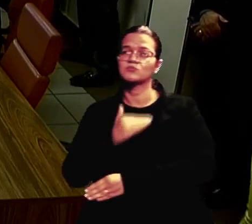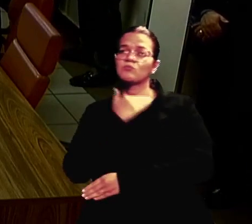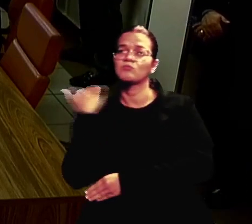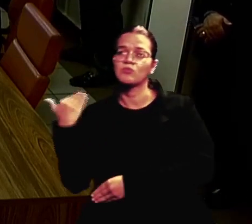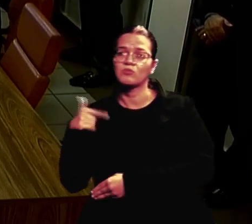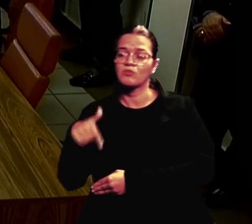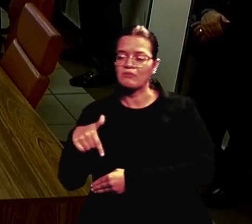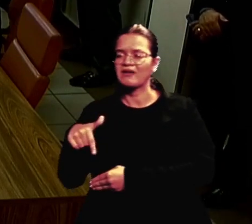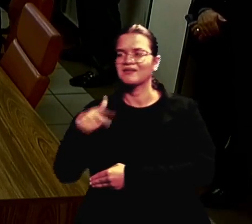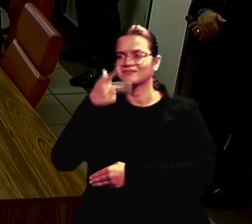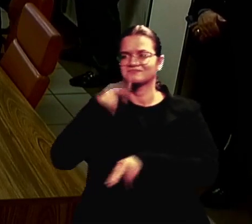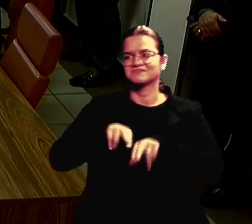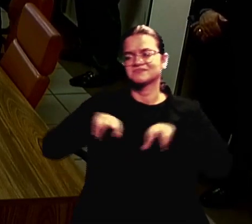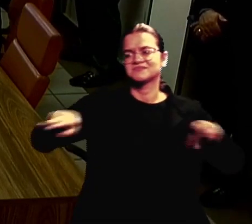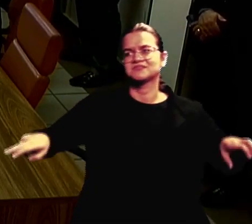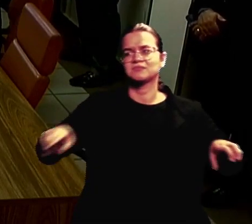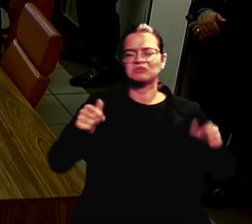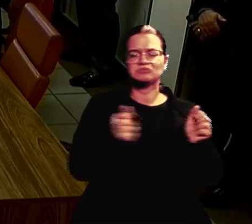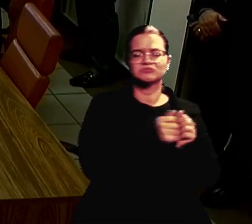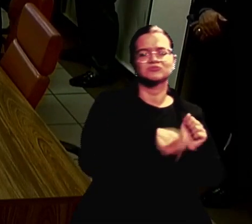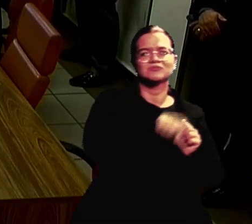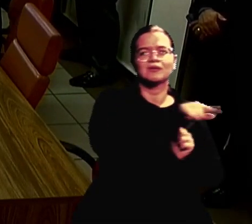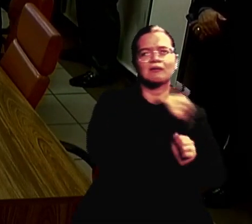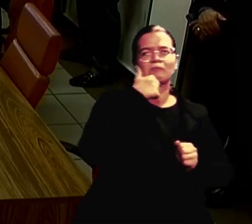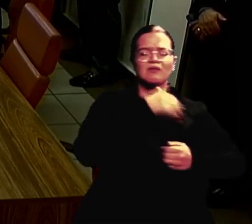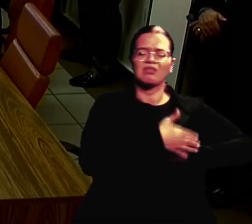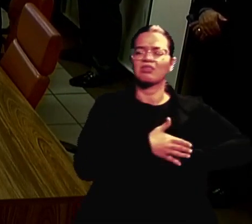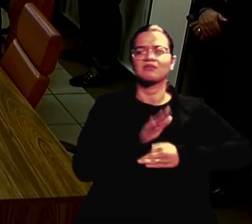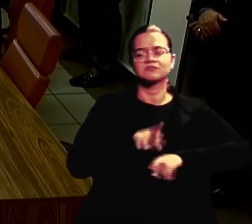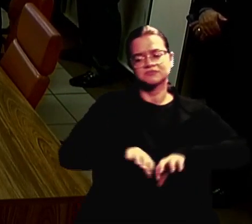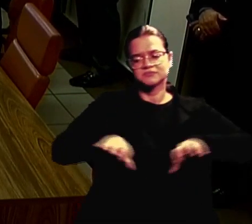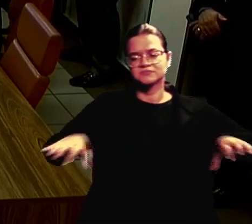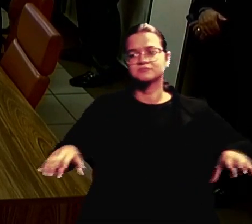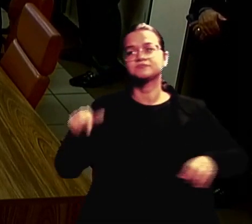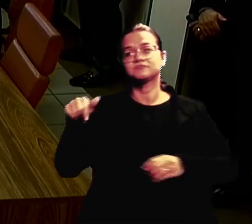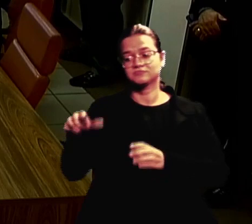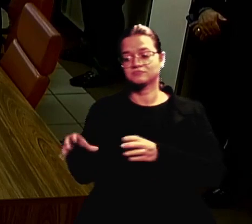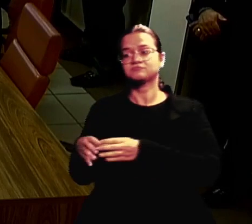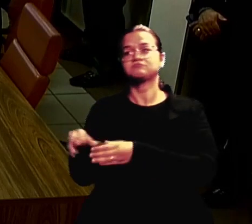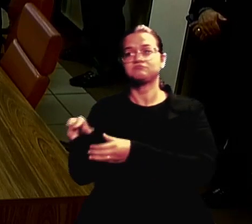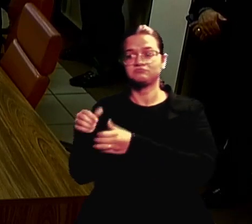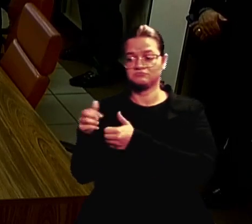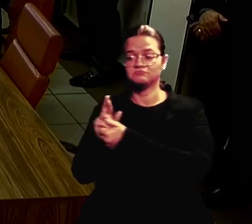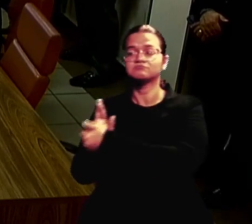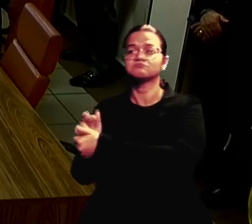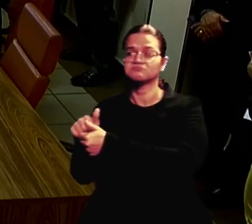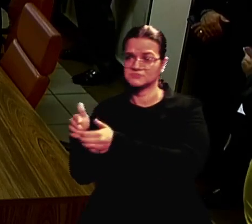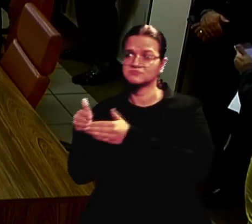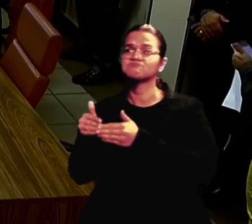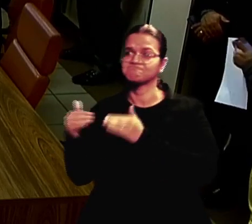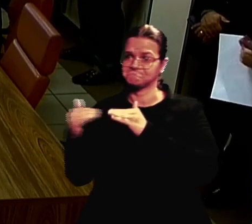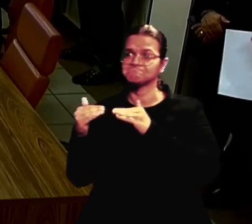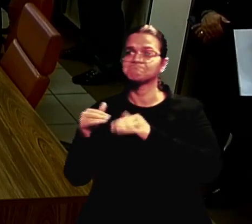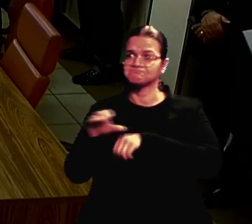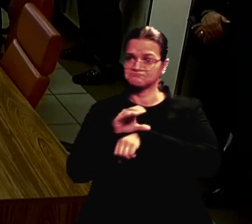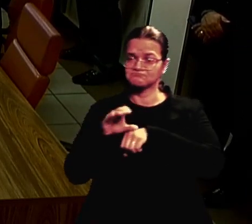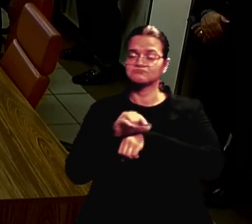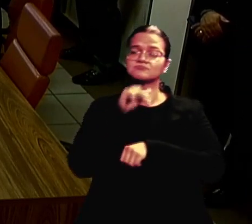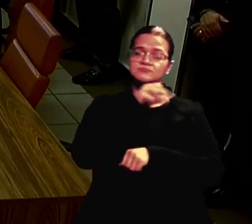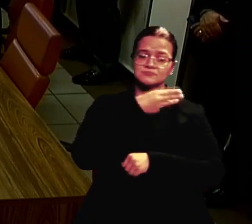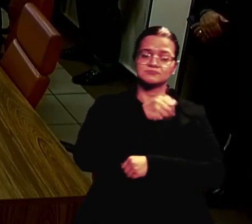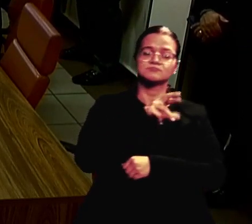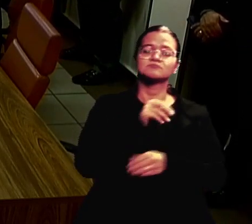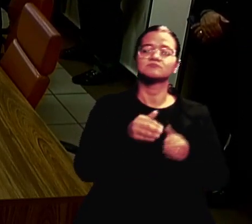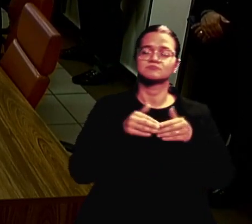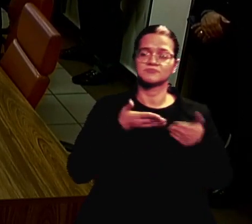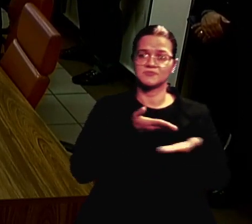óbito fetal. O procurador manifestou pela constitucionalidade, vereador Mauro Rubem, pela aprovação do projeto, projeto